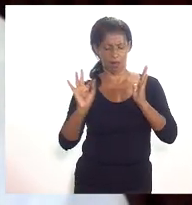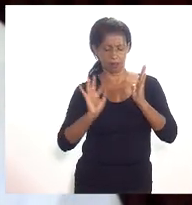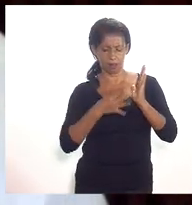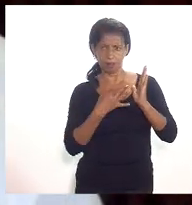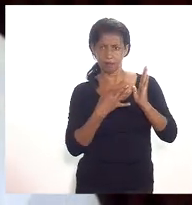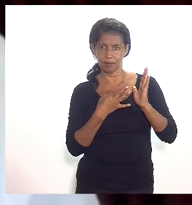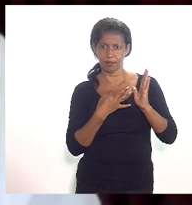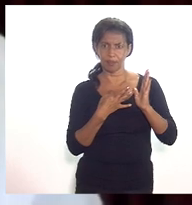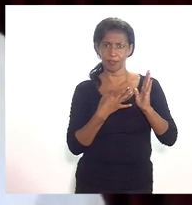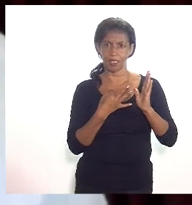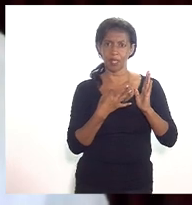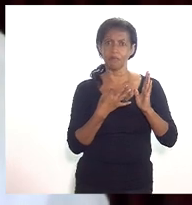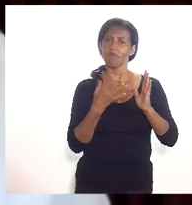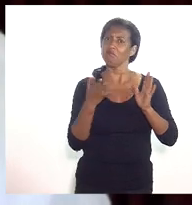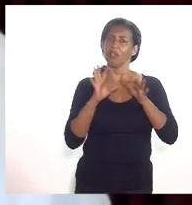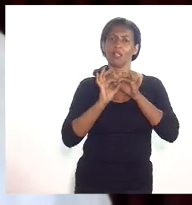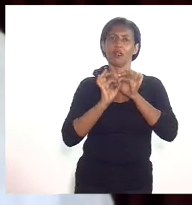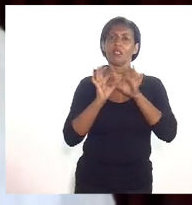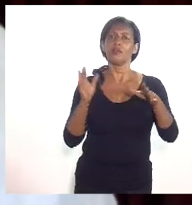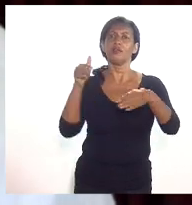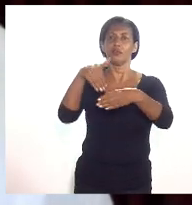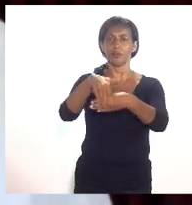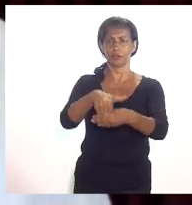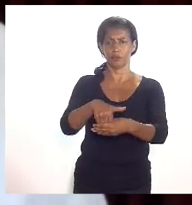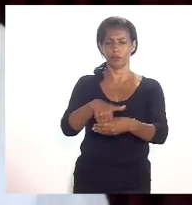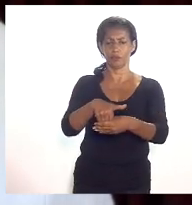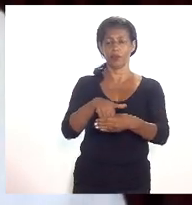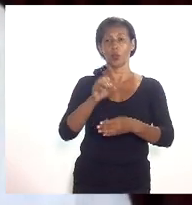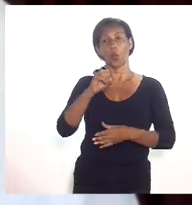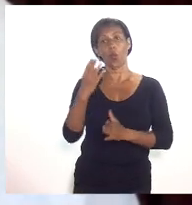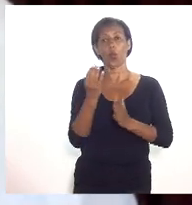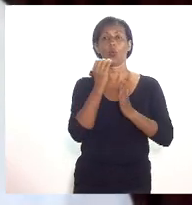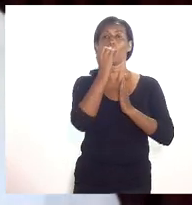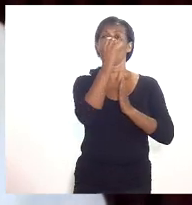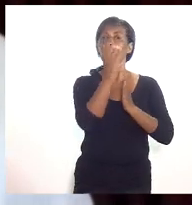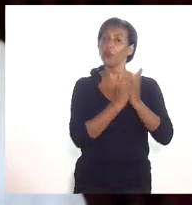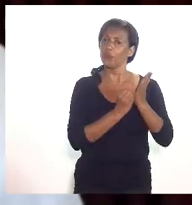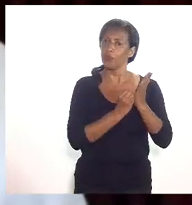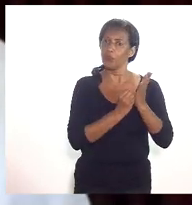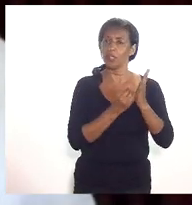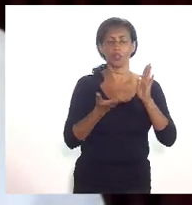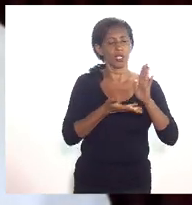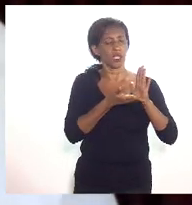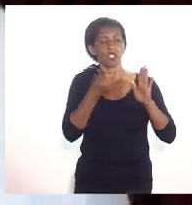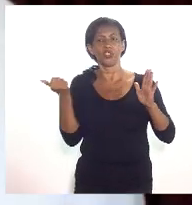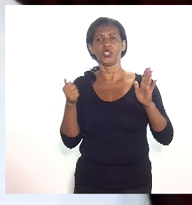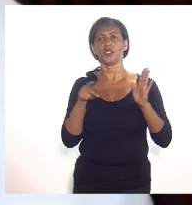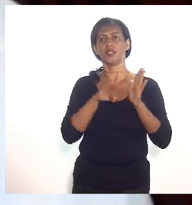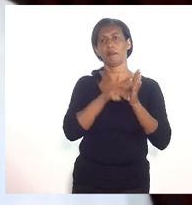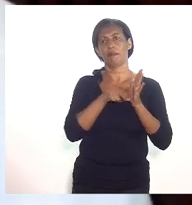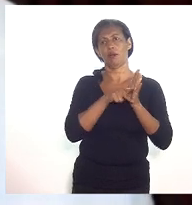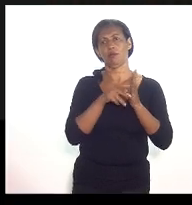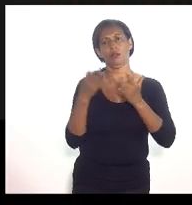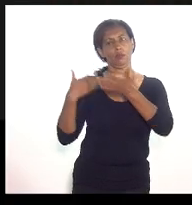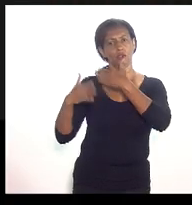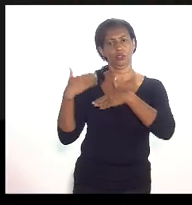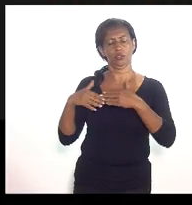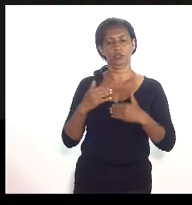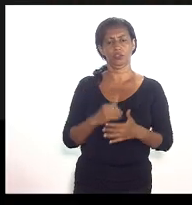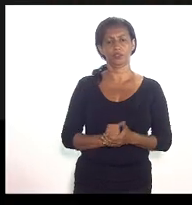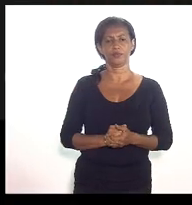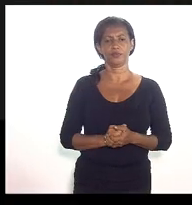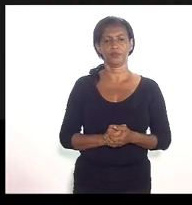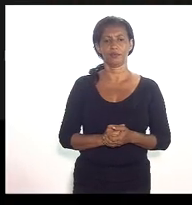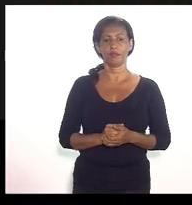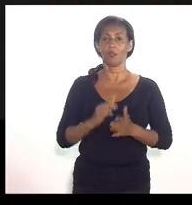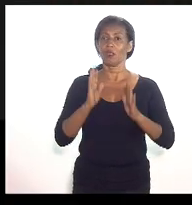parecer, autorizando que seja votado. Ou ele, de ofício, retira o projeto de pauta antecipadamente. Ele vai